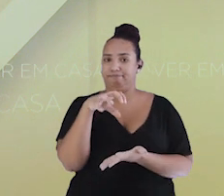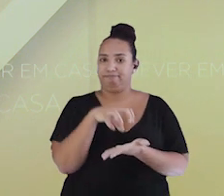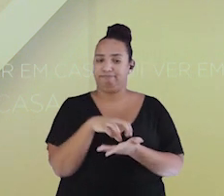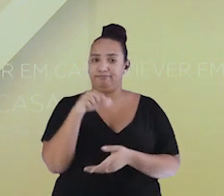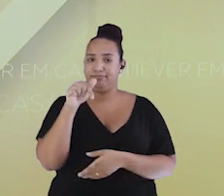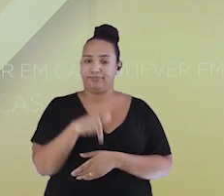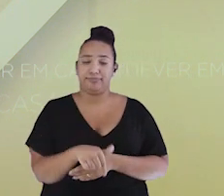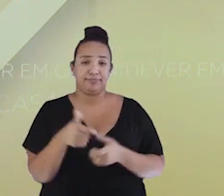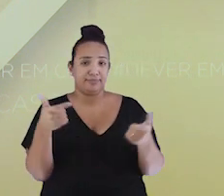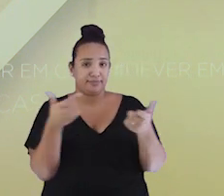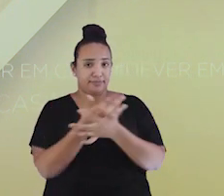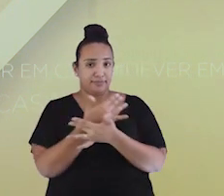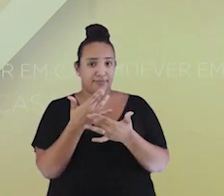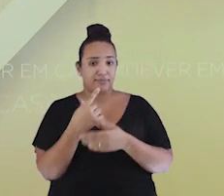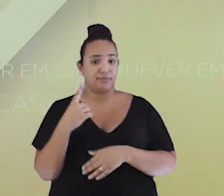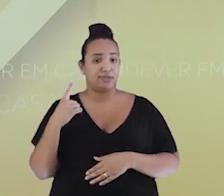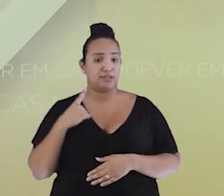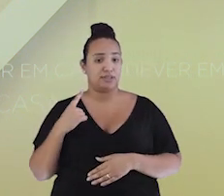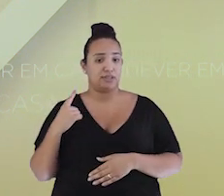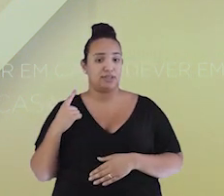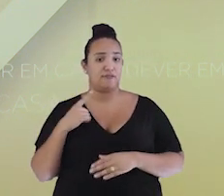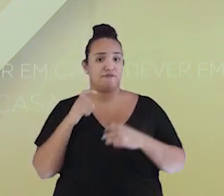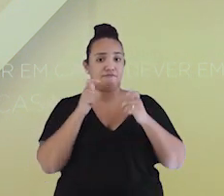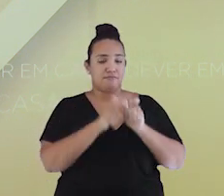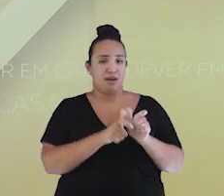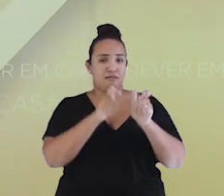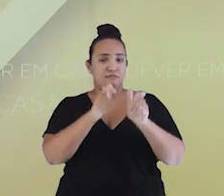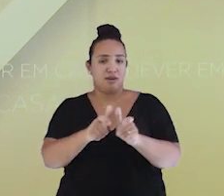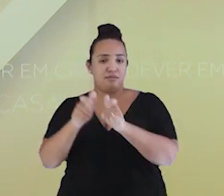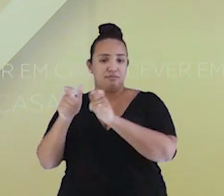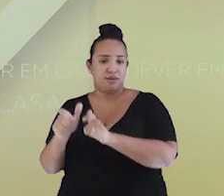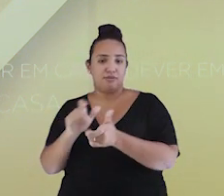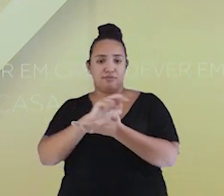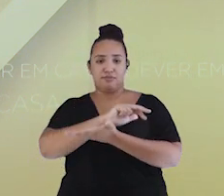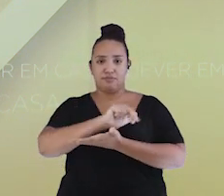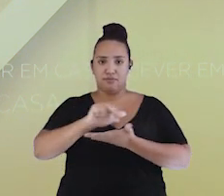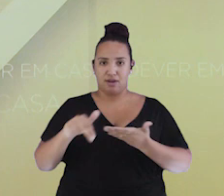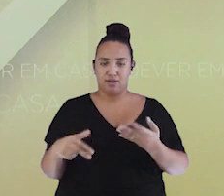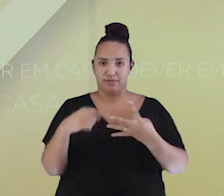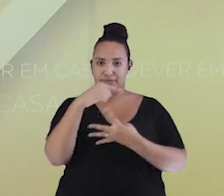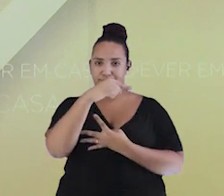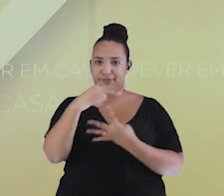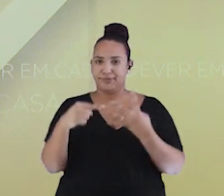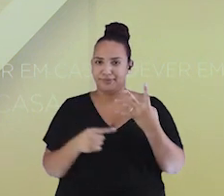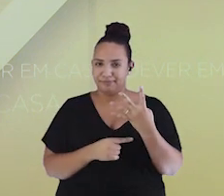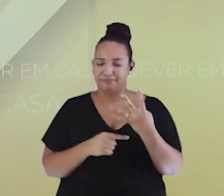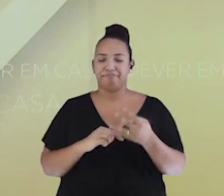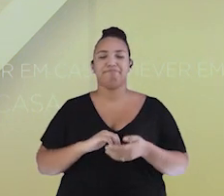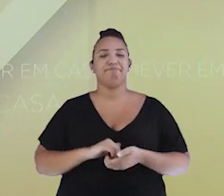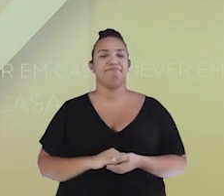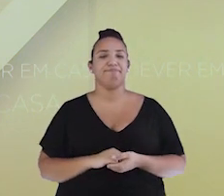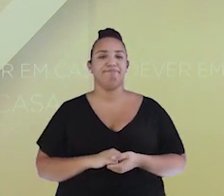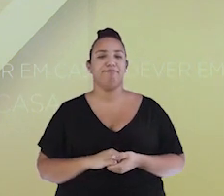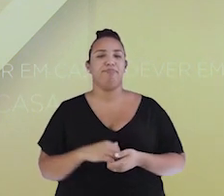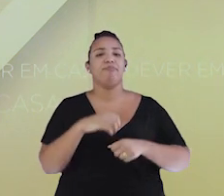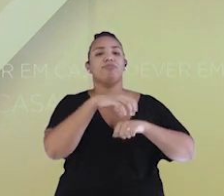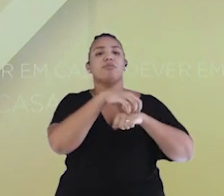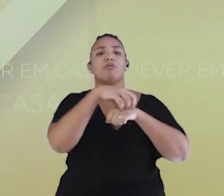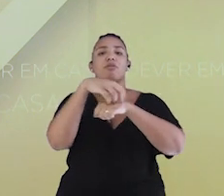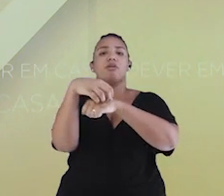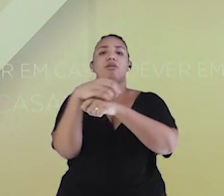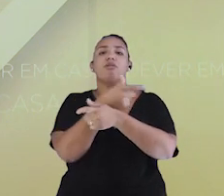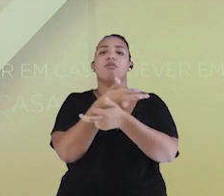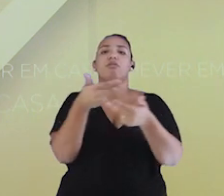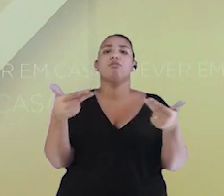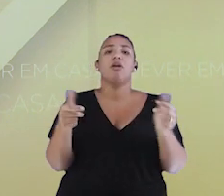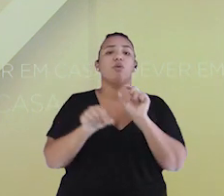ponto central, a grande cidade foi dividida em grandes bairros. 4. O meio de transporte